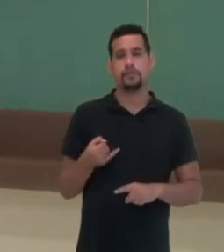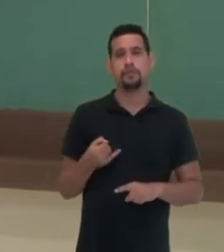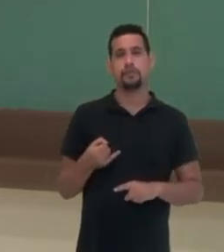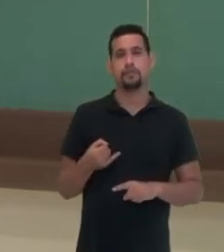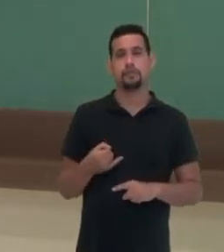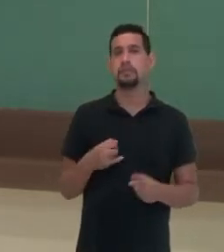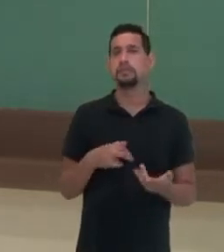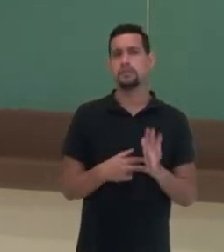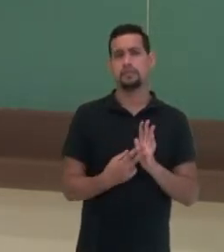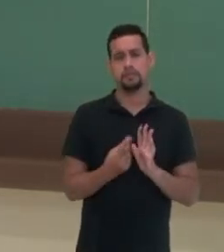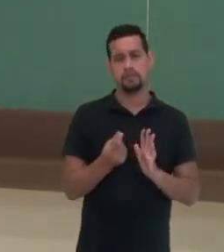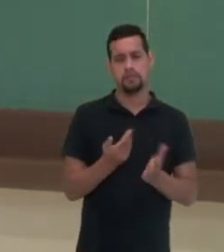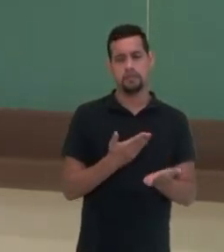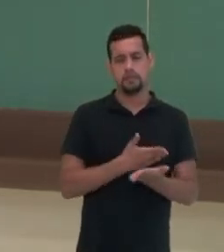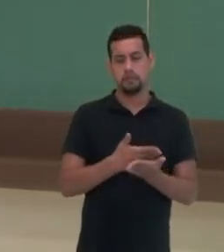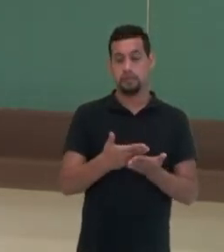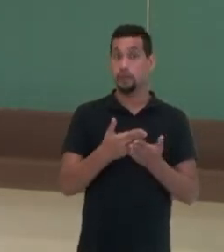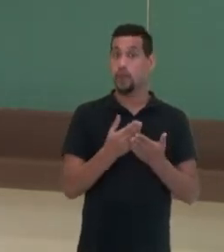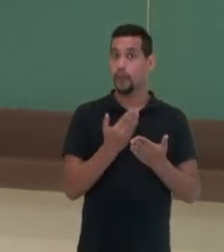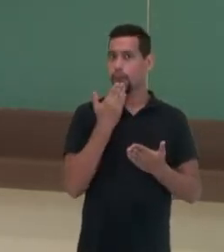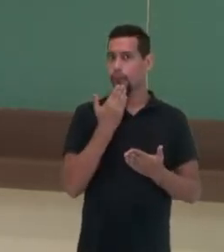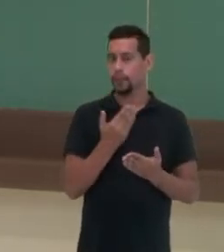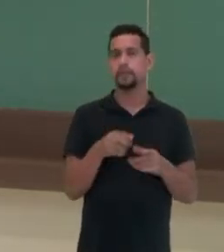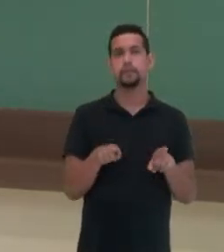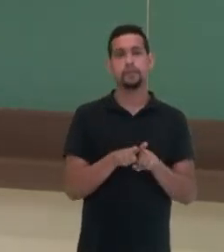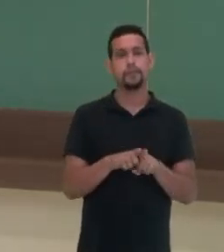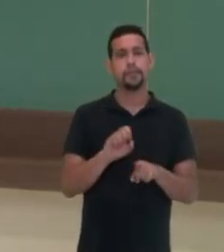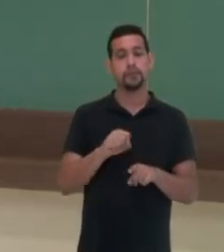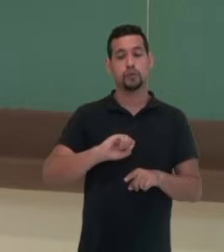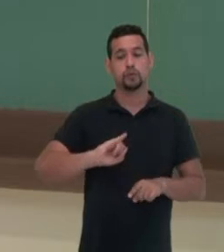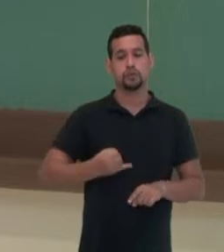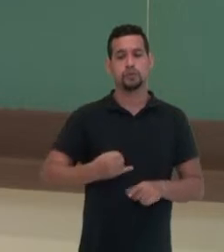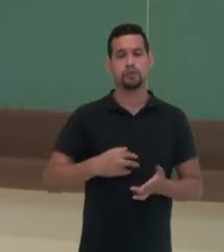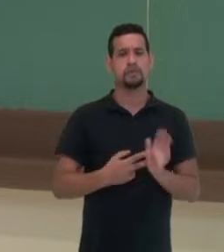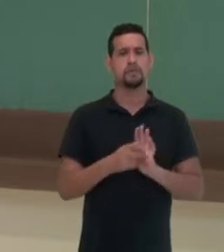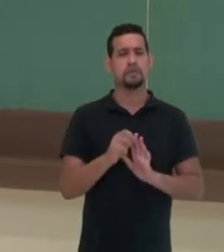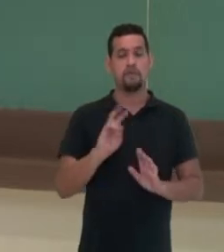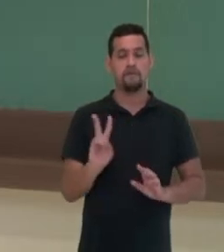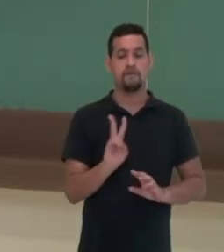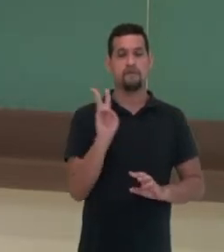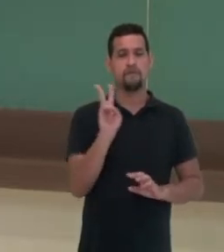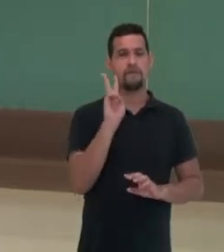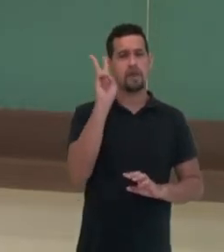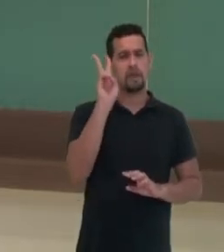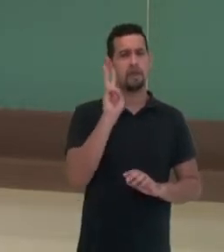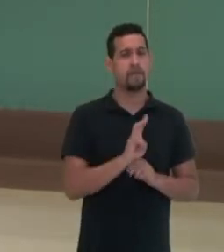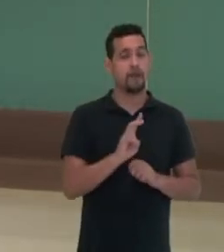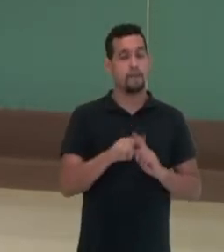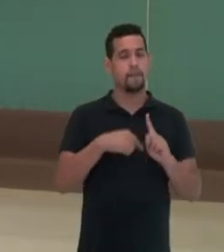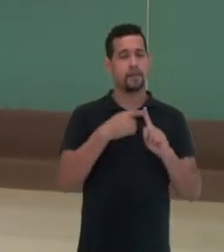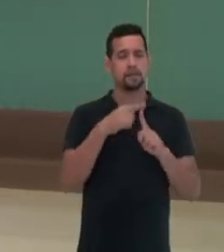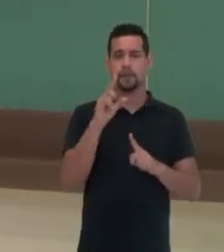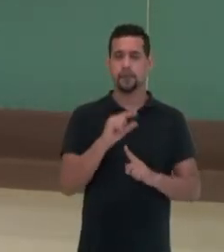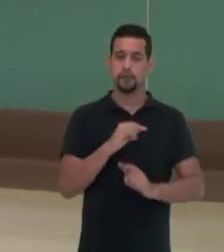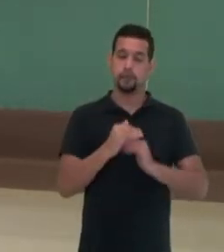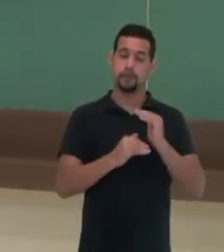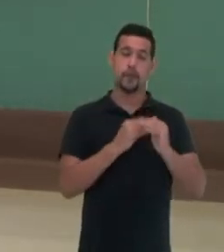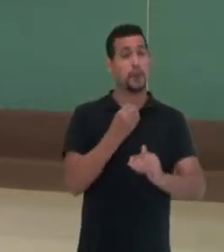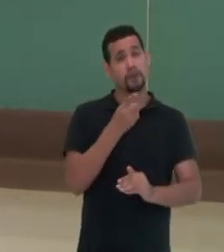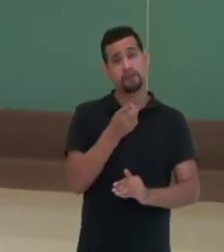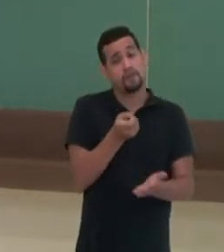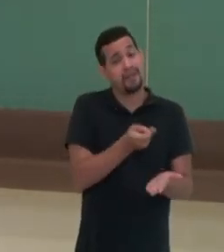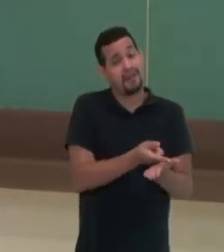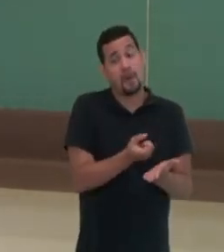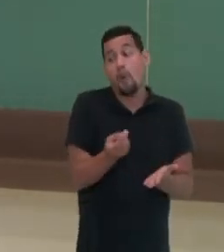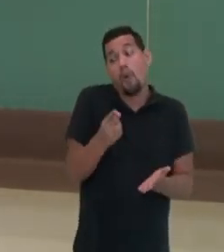está investindo no começo ou emprestando, e o juro é aquele valorzinho que vai ficar a mais, ou para você